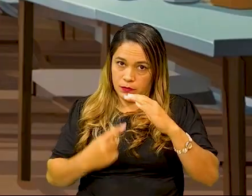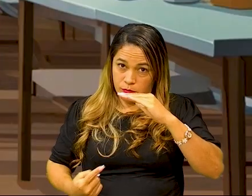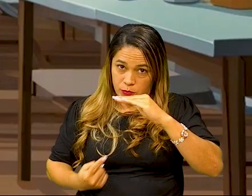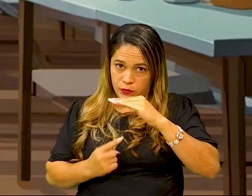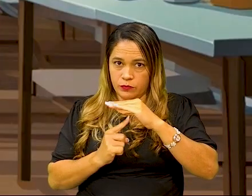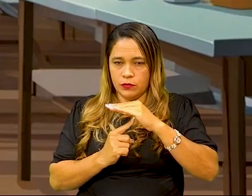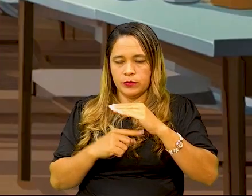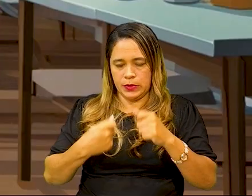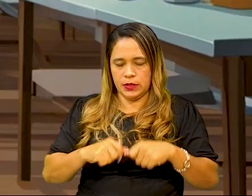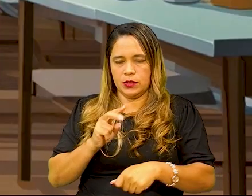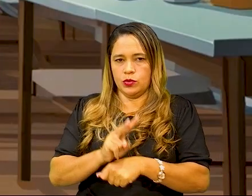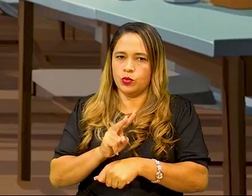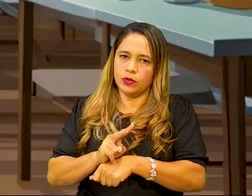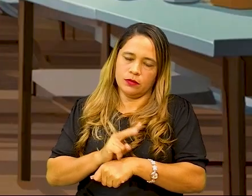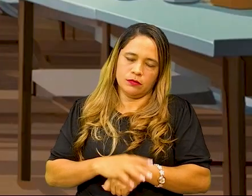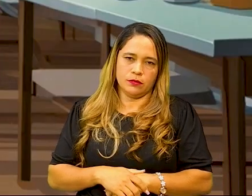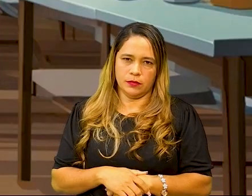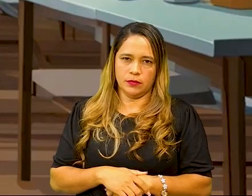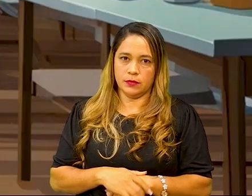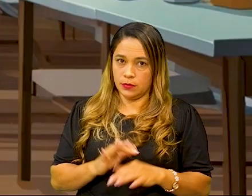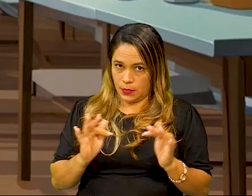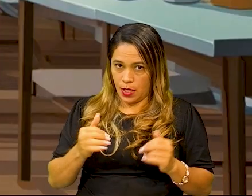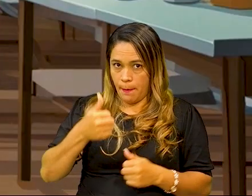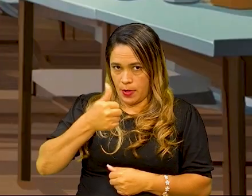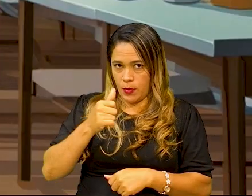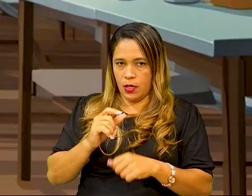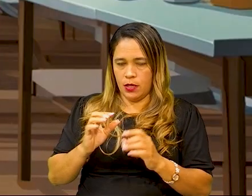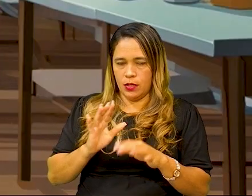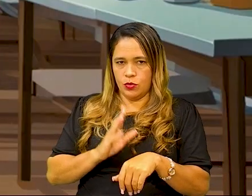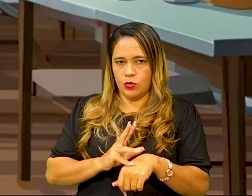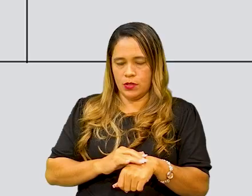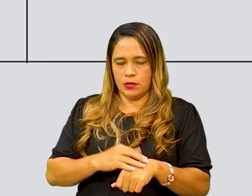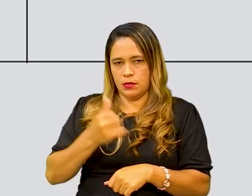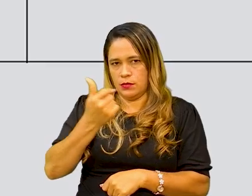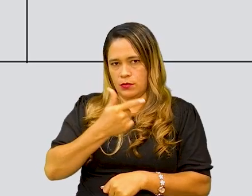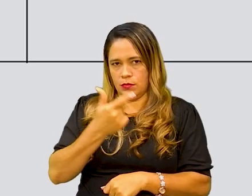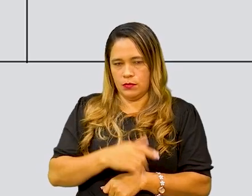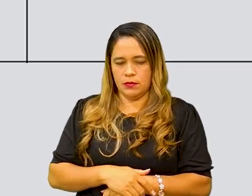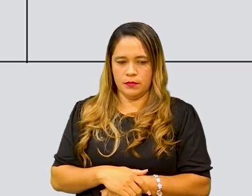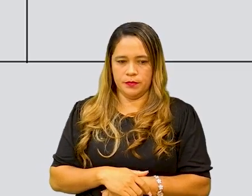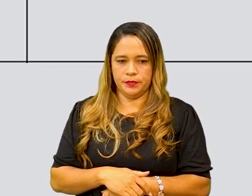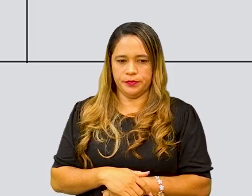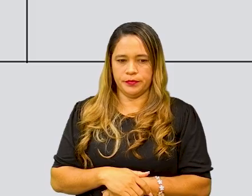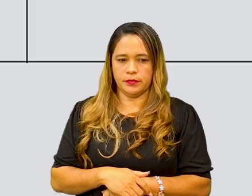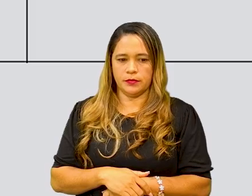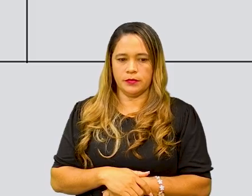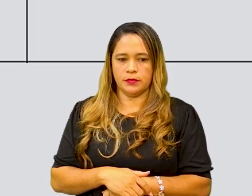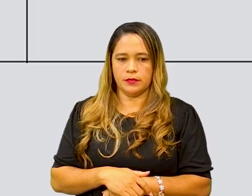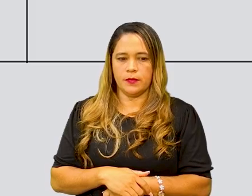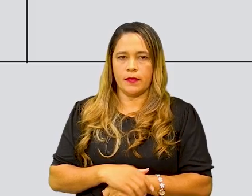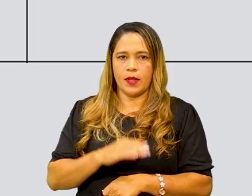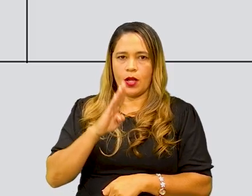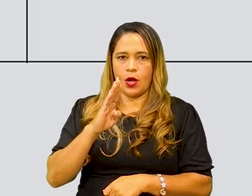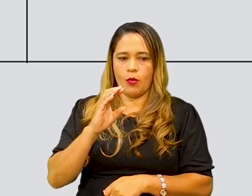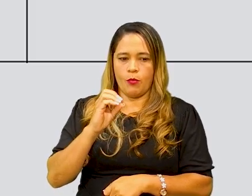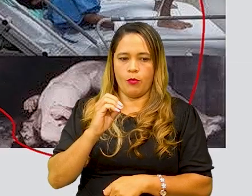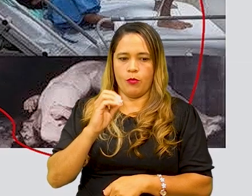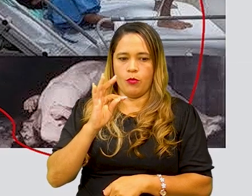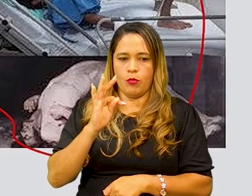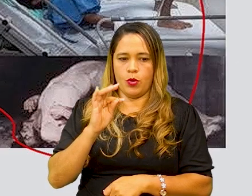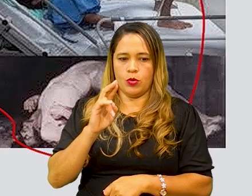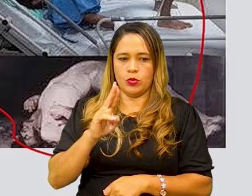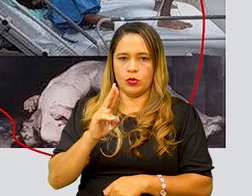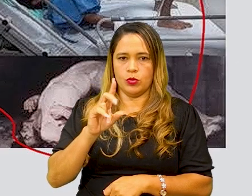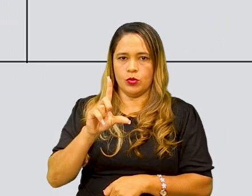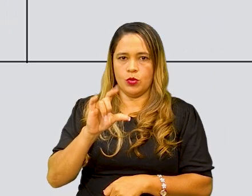requer cuidado. Tranquilo? Essa foi a primeira doença. Vamos para a segunda? Bora para a tela comigo. A nossa próxima doença é uma doença que é chamada